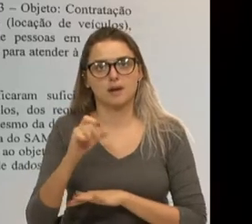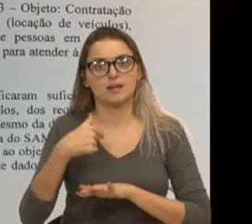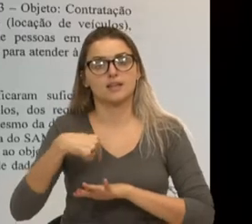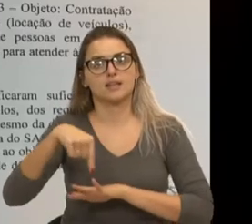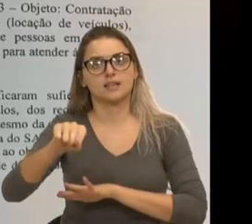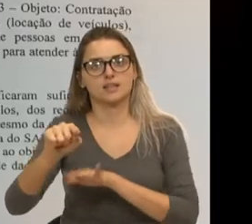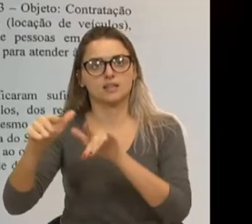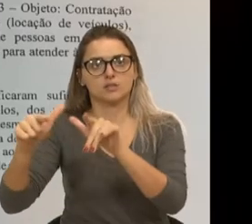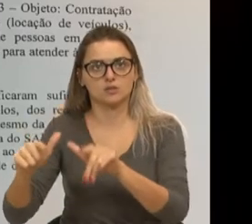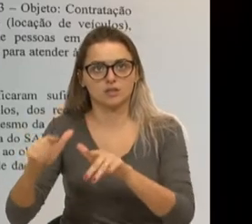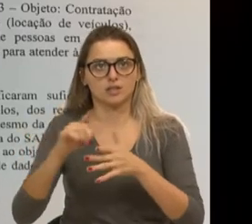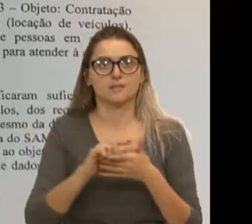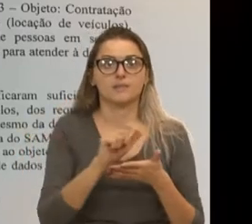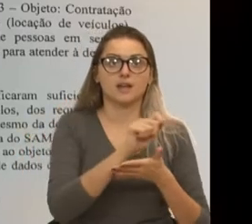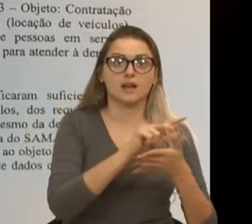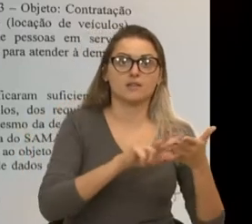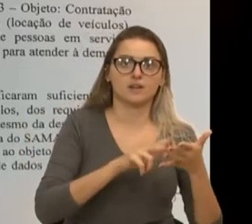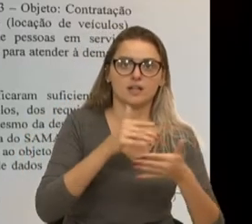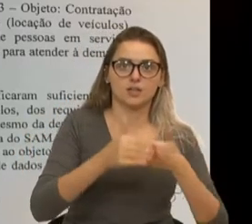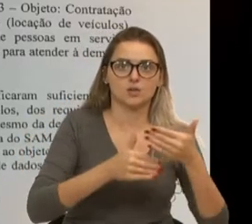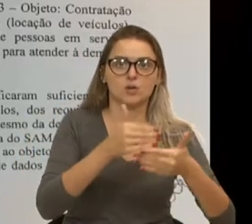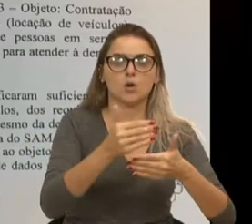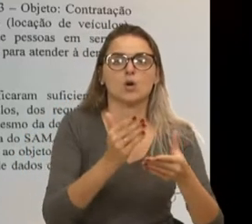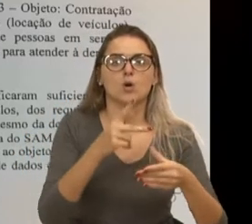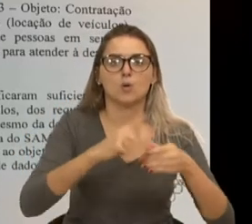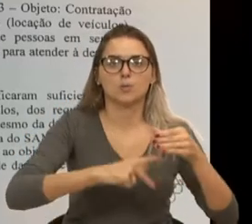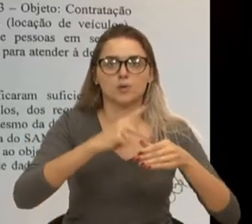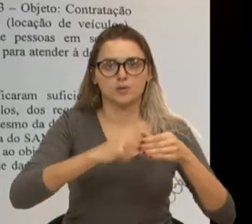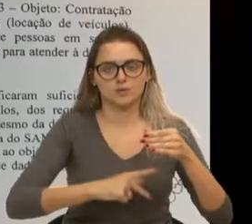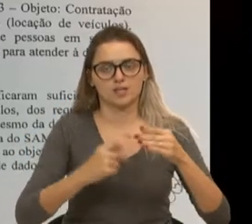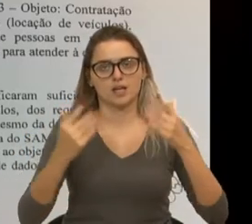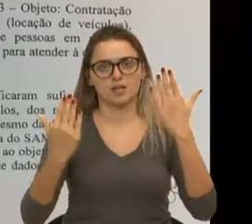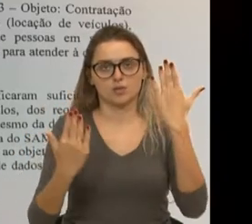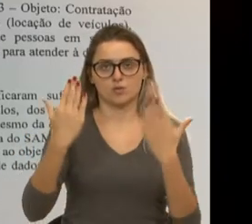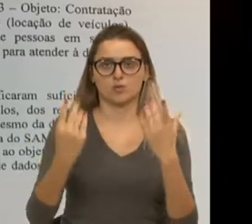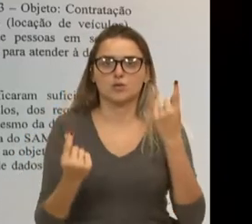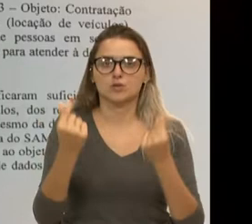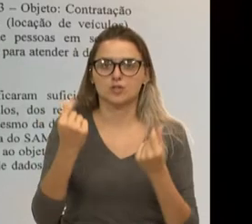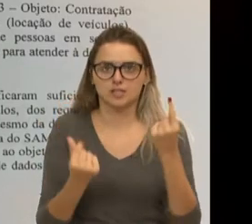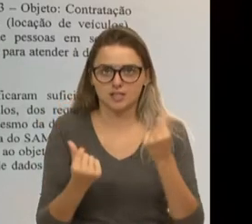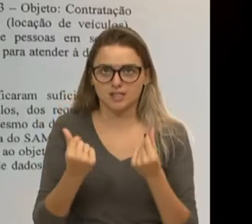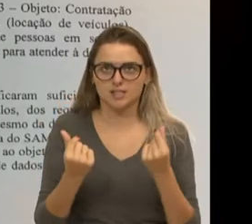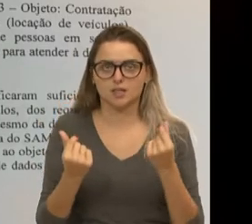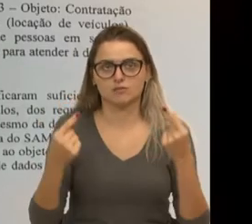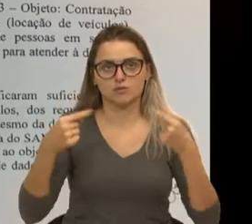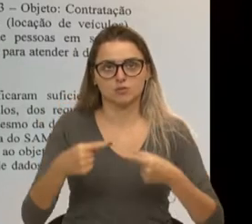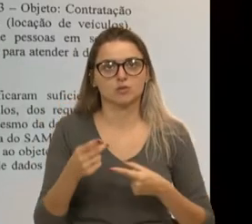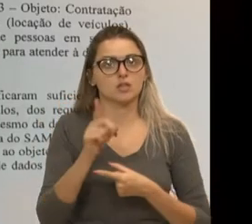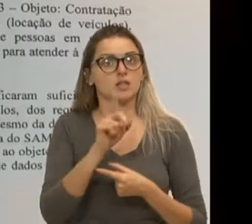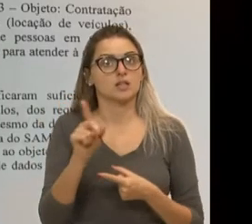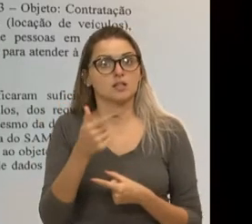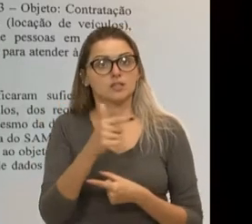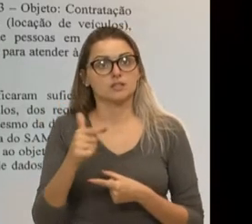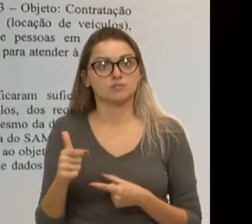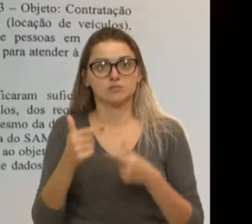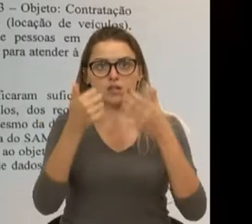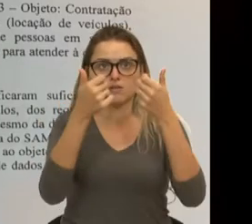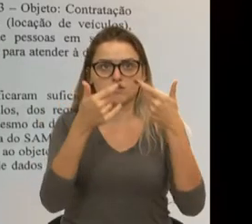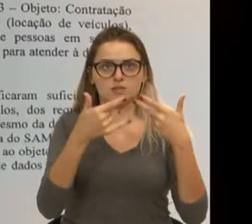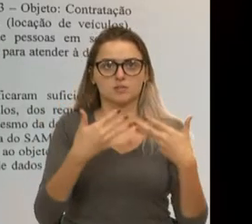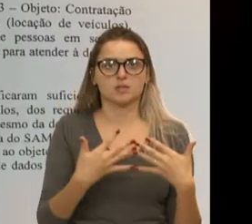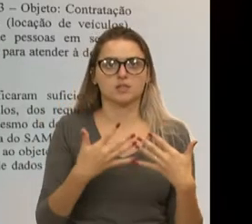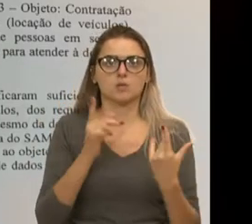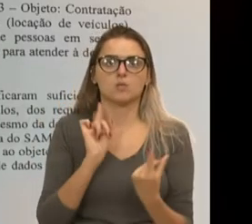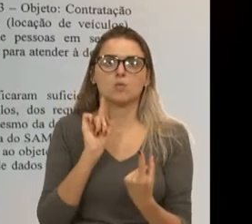E aí vem. Em análise ao processo de licitação acima identificado, não ficaram suficientemente evidenciados